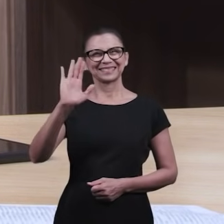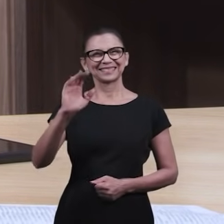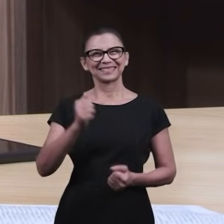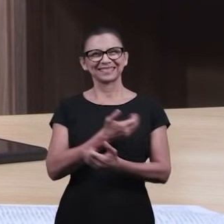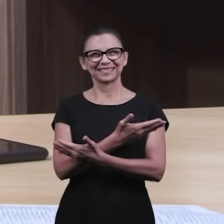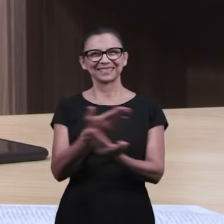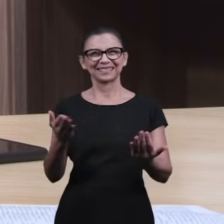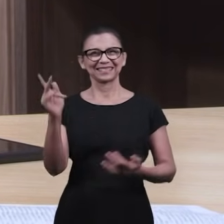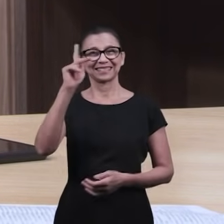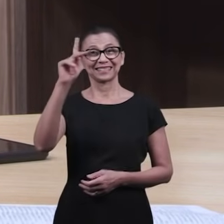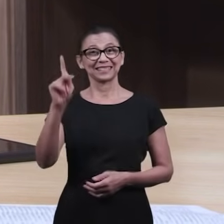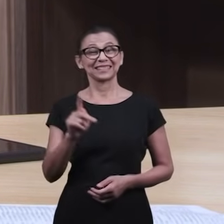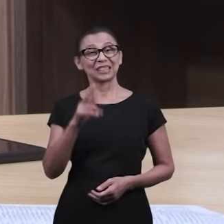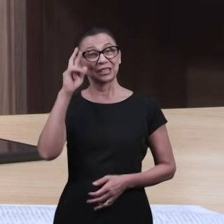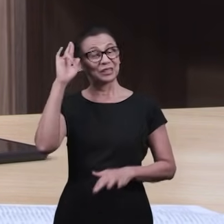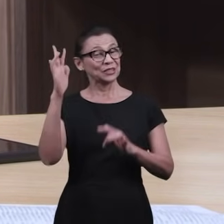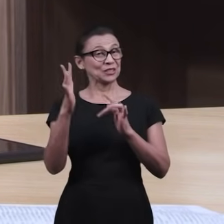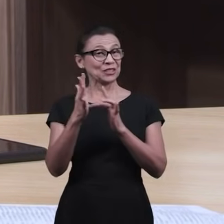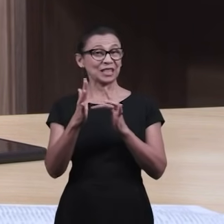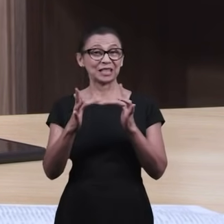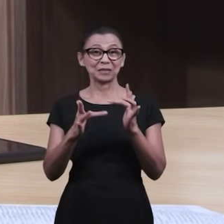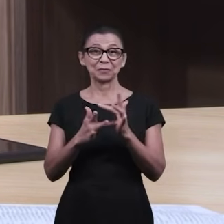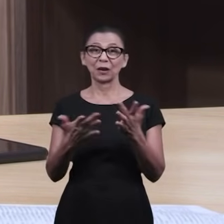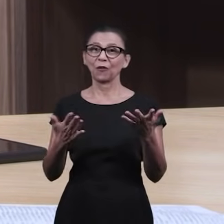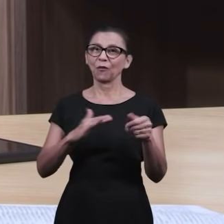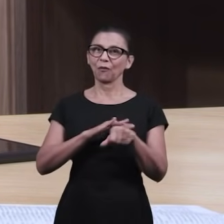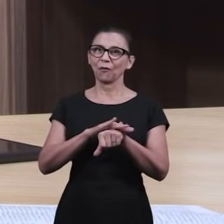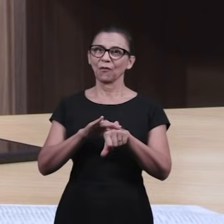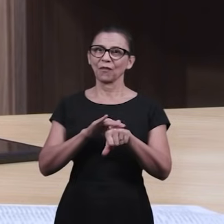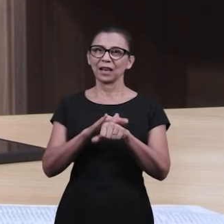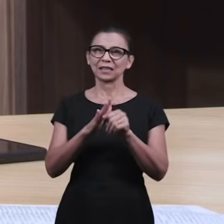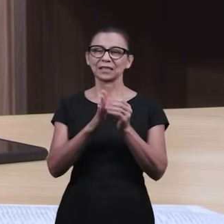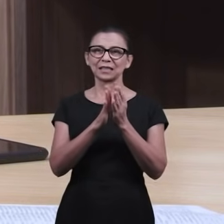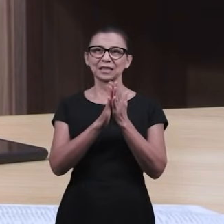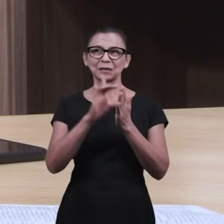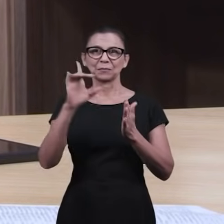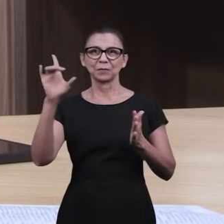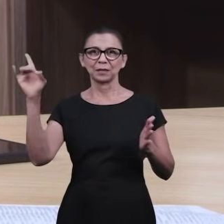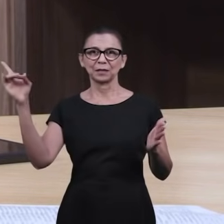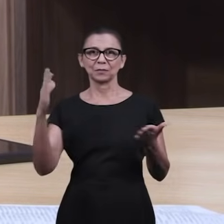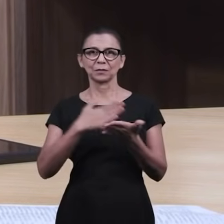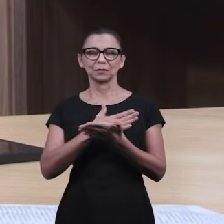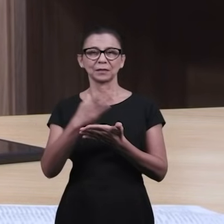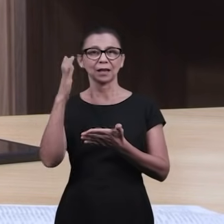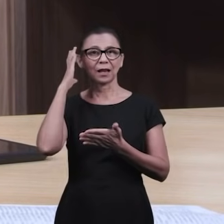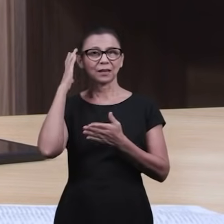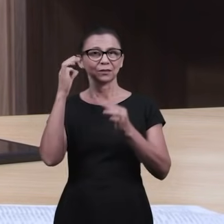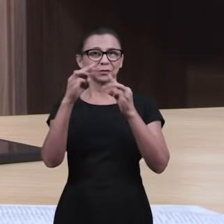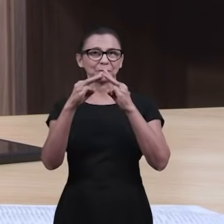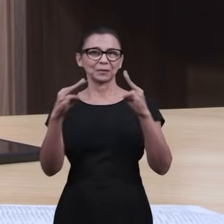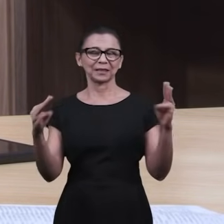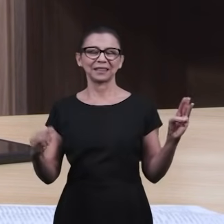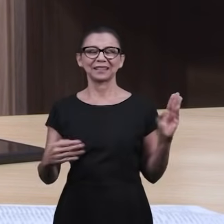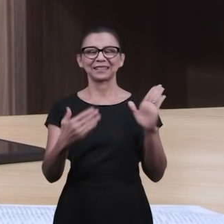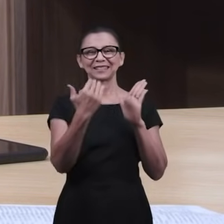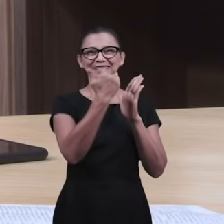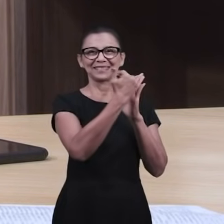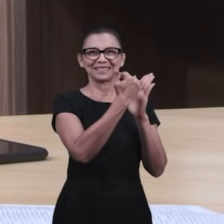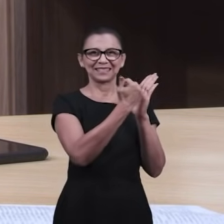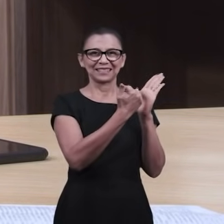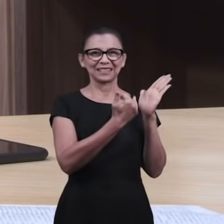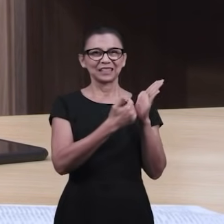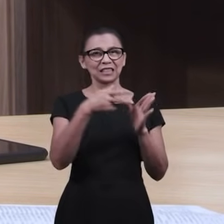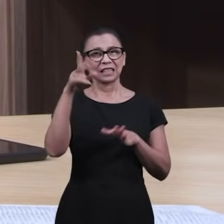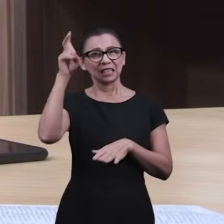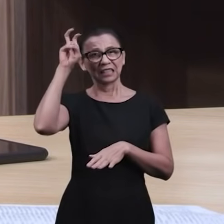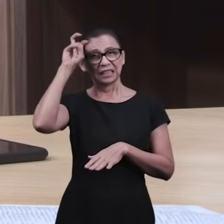Olá, eu te saúdo com a paz do Senhor Jesus. Conversas Bíblicas começando agora pela Rádio Manaim, este programa